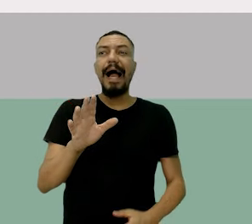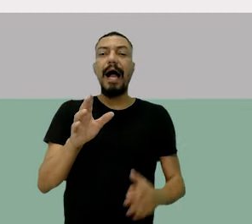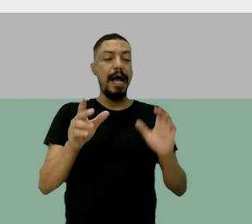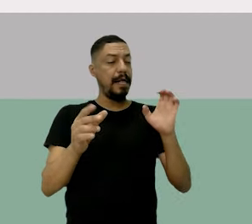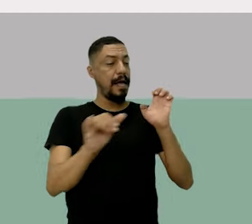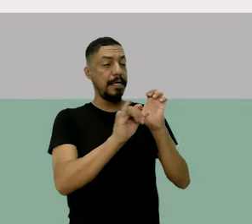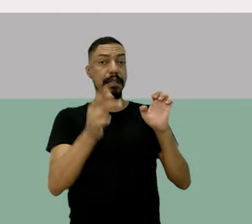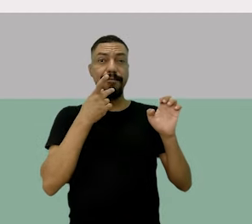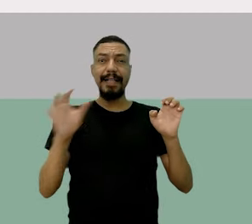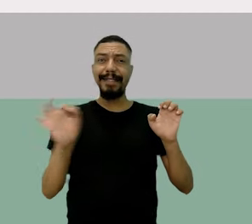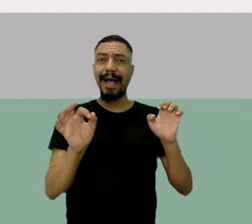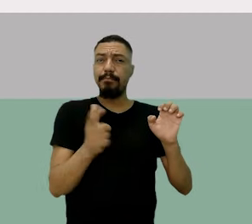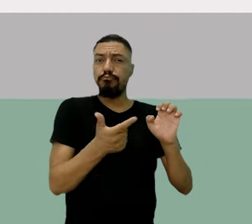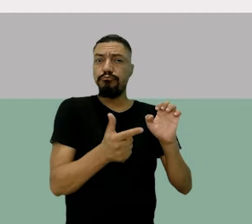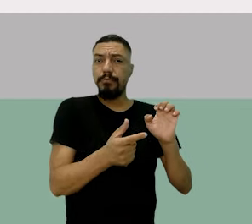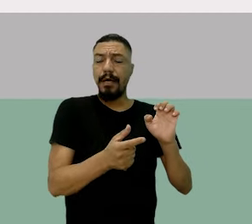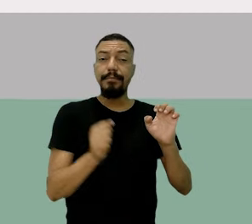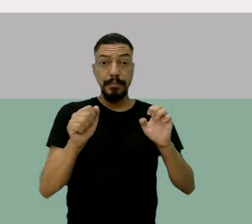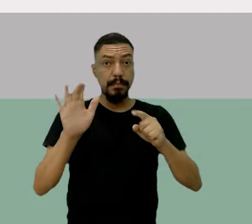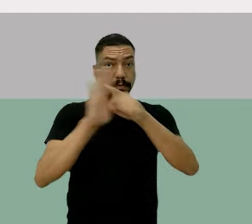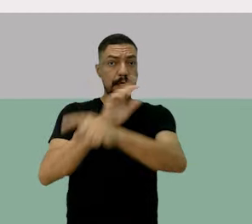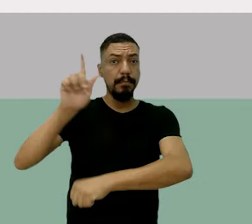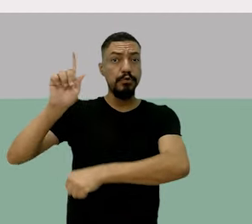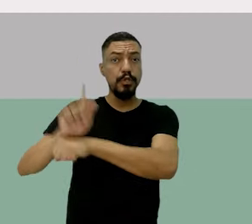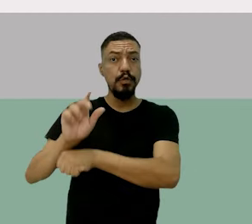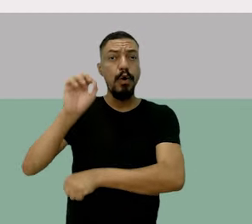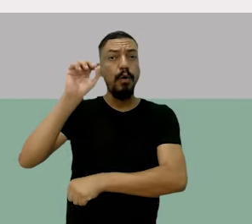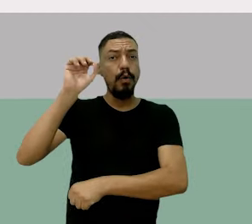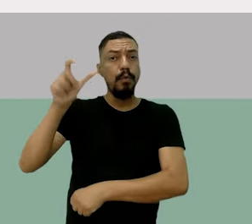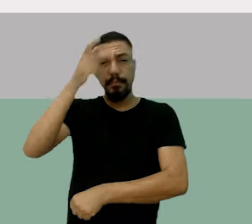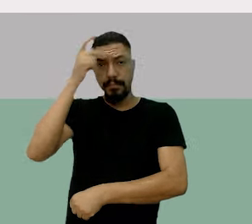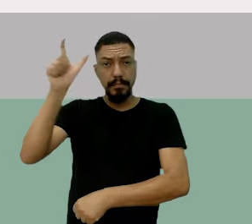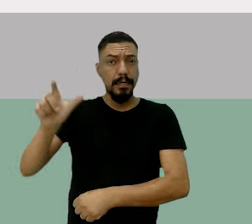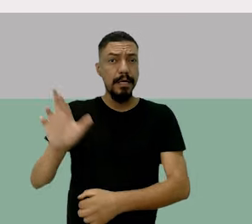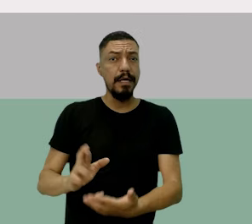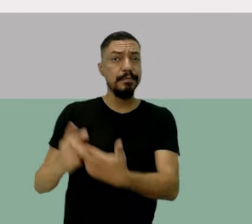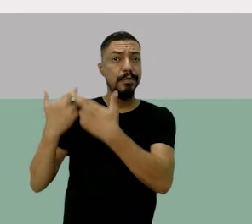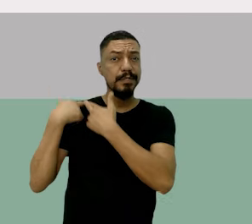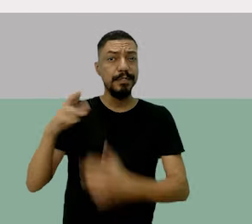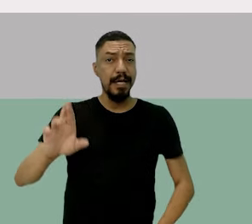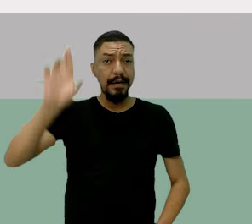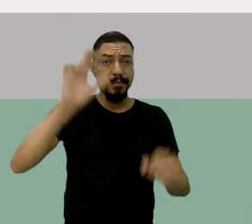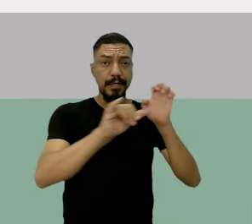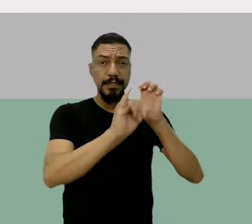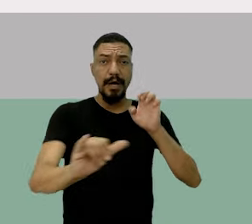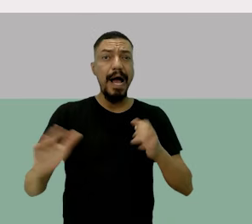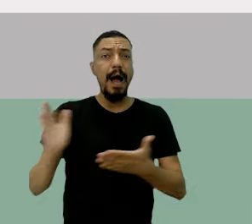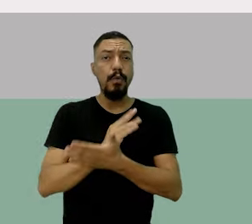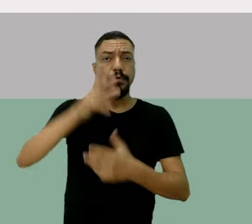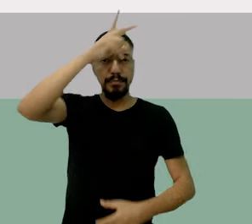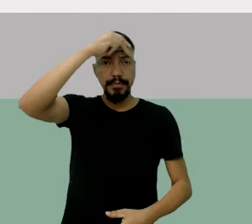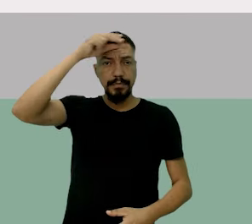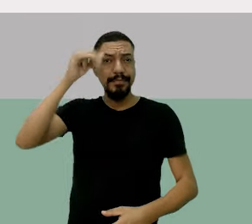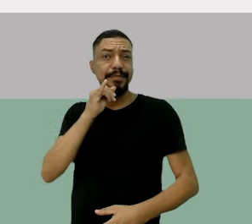edital? O que não está no edital, a gente pergunta para o gestor ou para a gestora do edital. Alguns municípios, como por